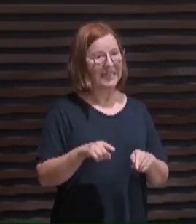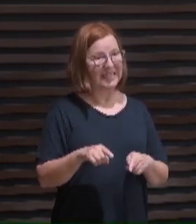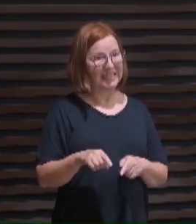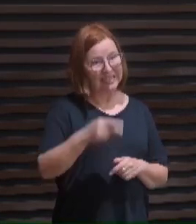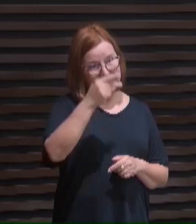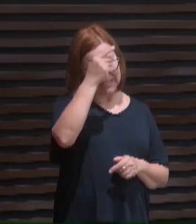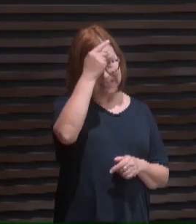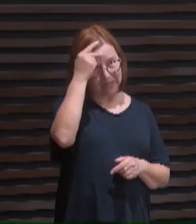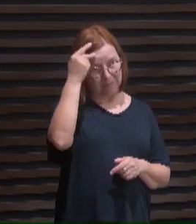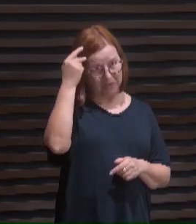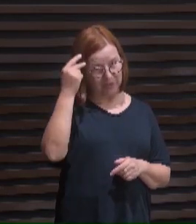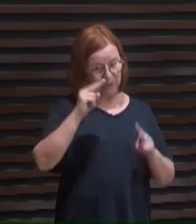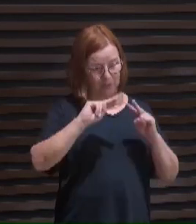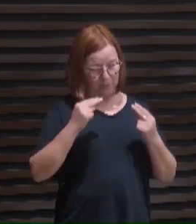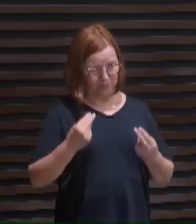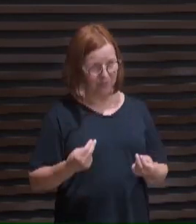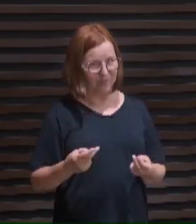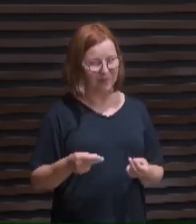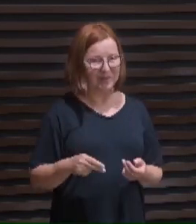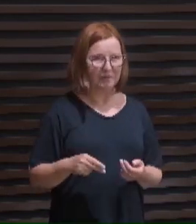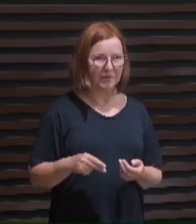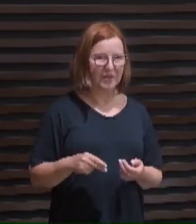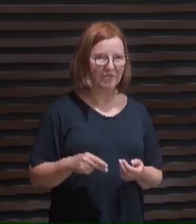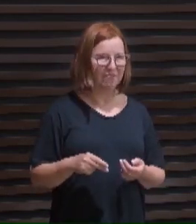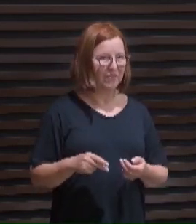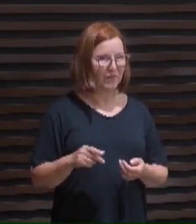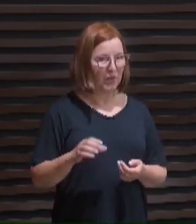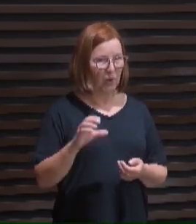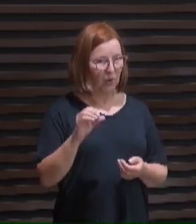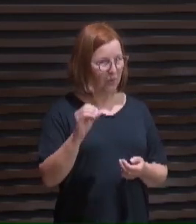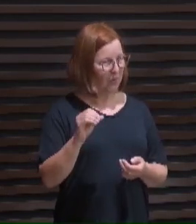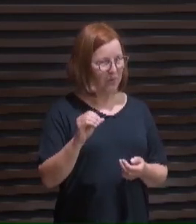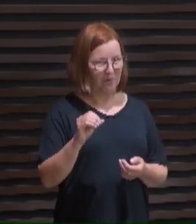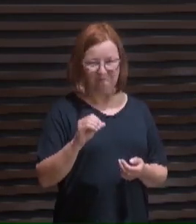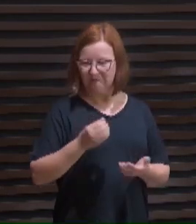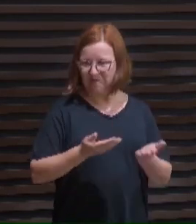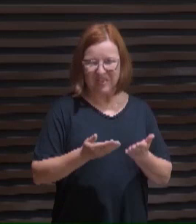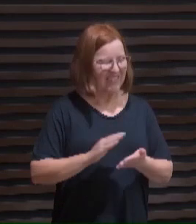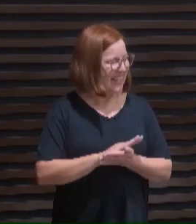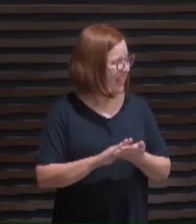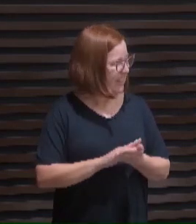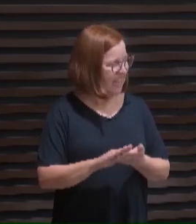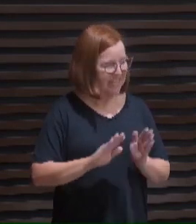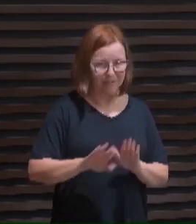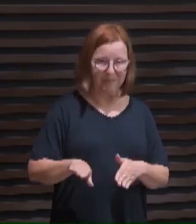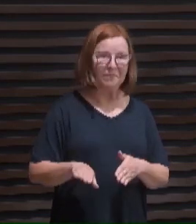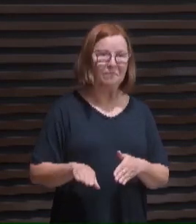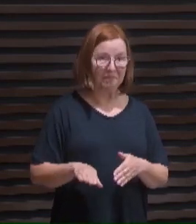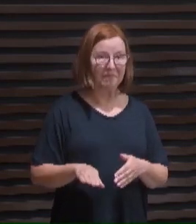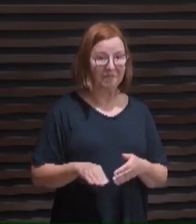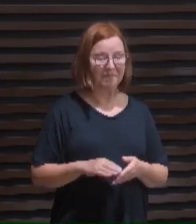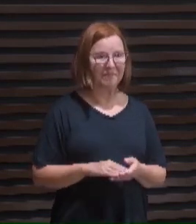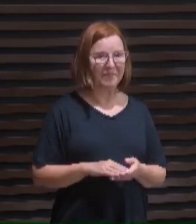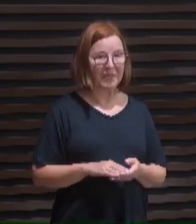nem a defecação dele presta para nada. Agora você imagina 8 bilhões. Que